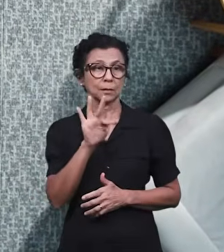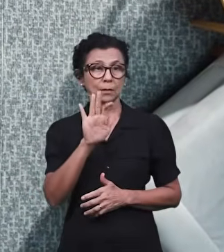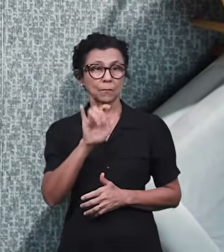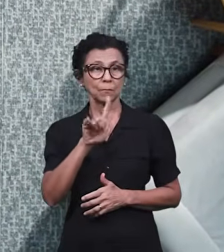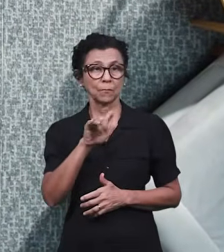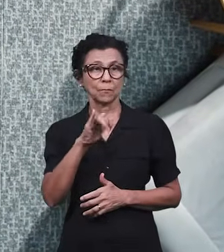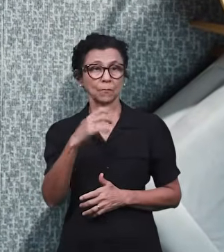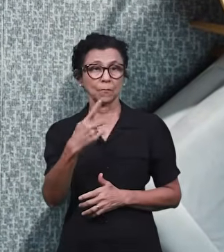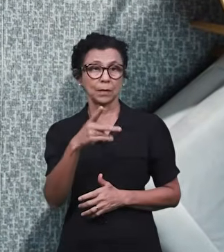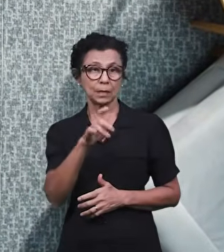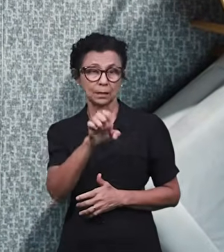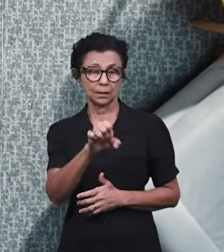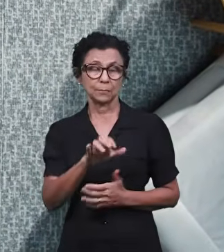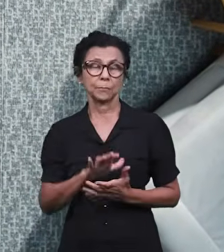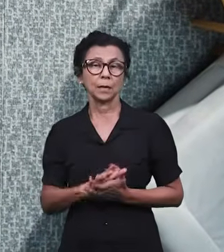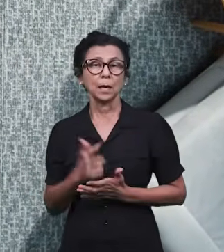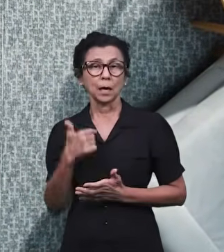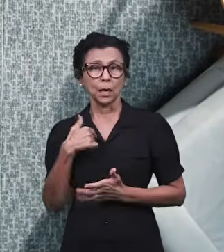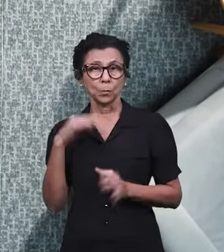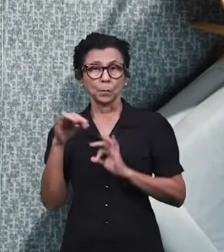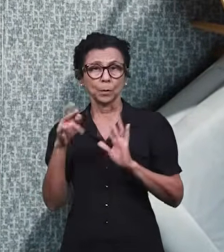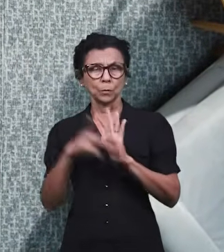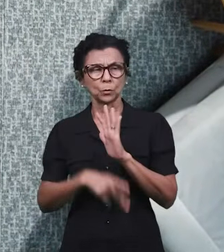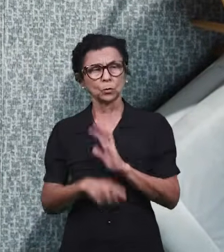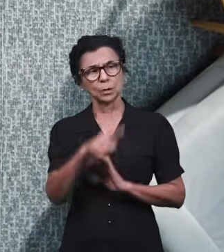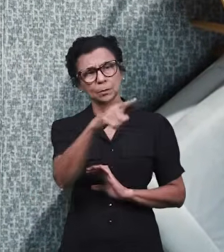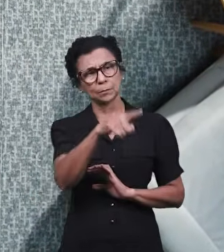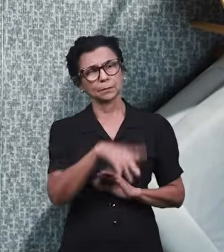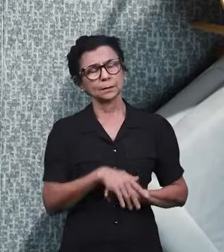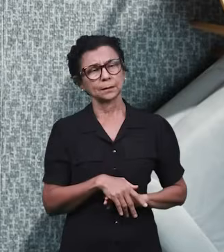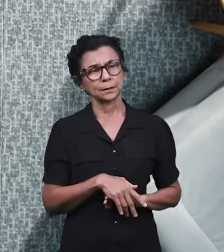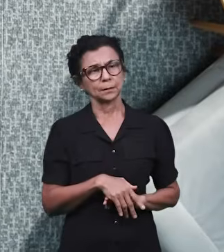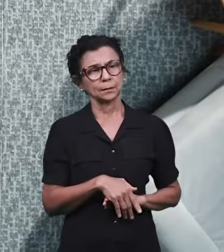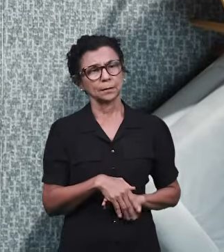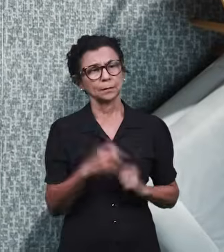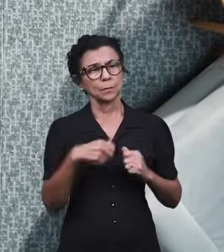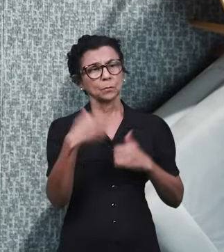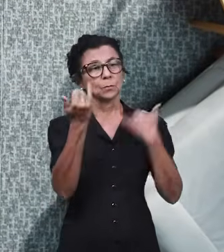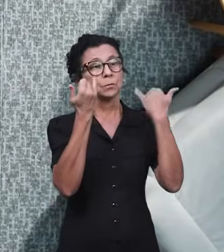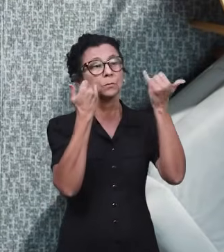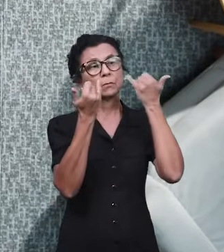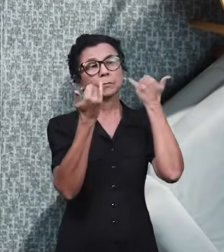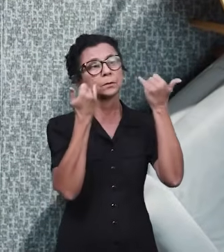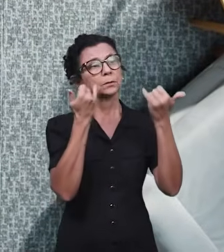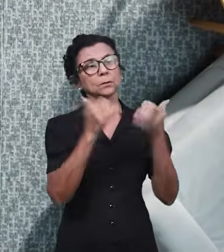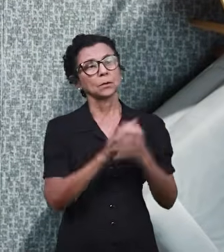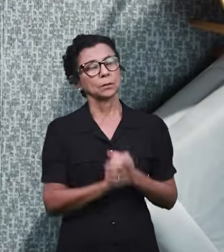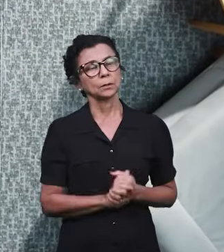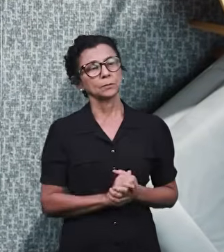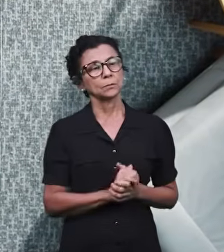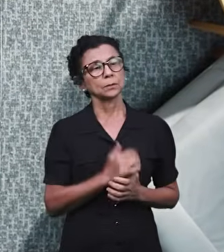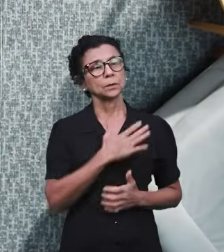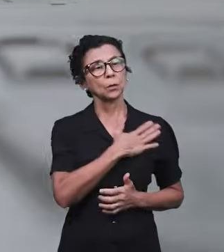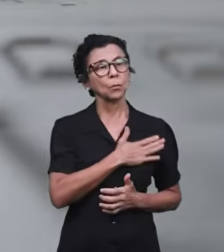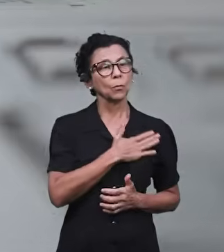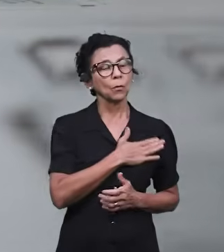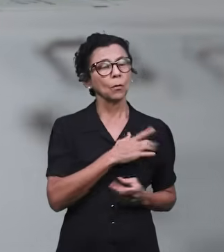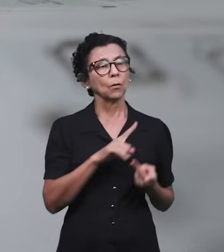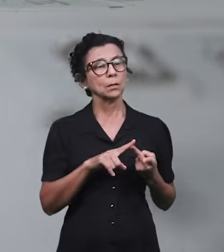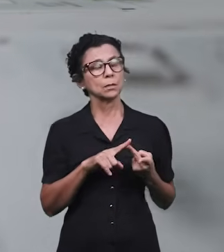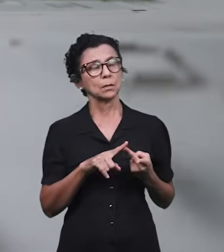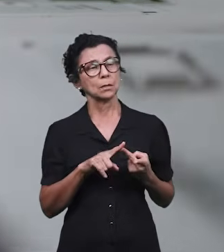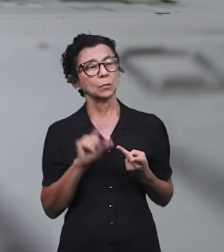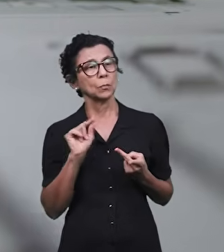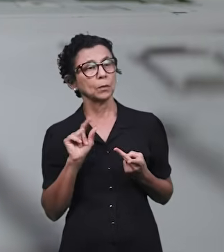vou planejar algo para você, eu preciso das suas informações, né? Eu preciso que você me diga o que você gosta, como você